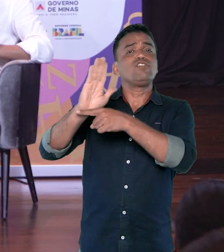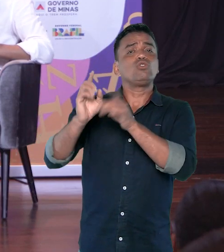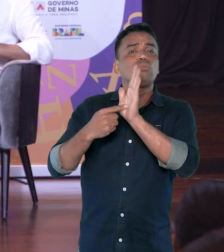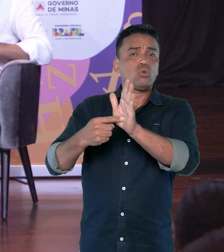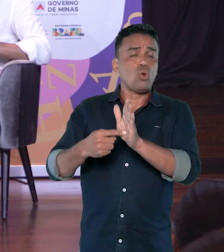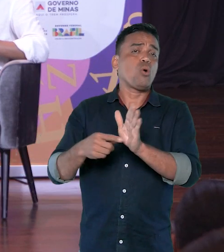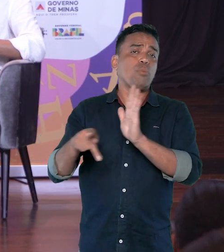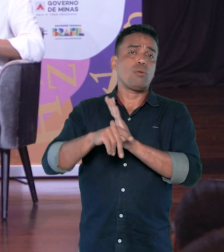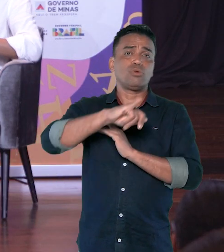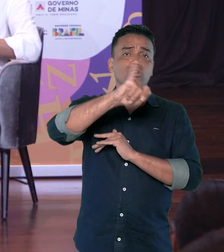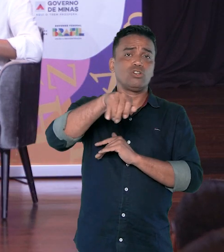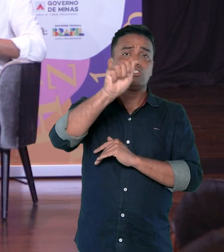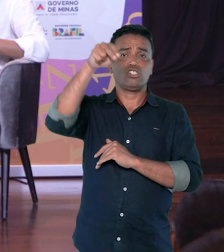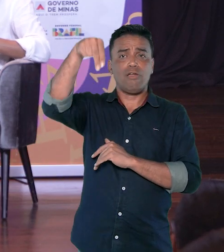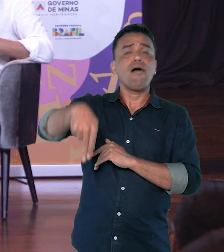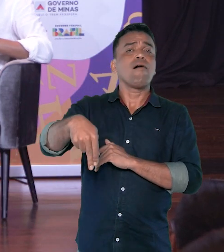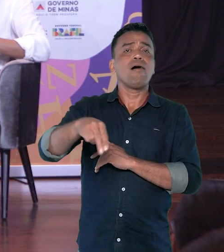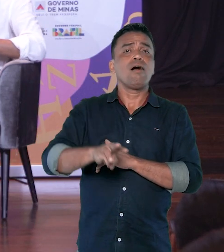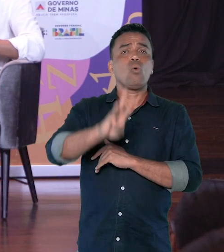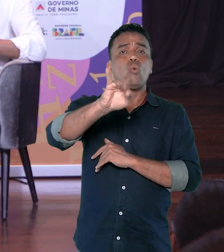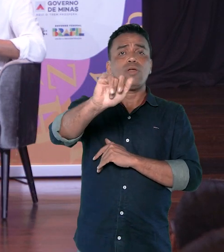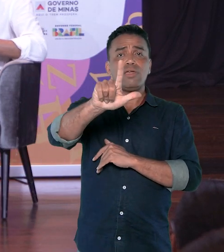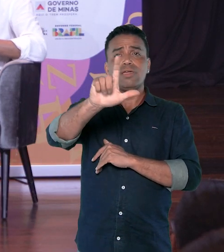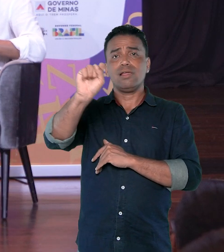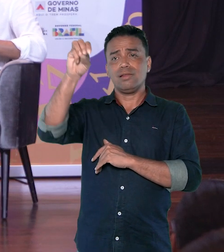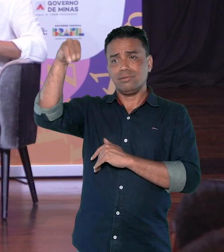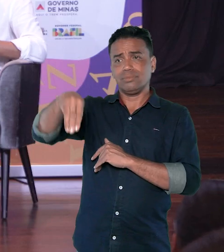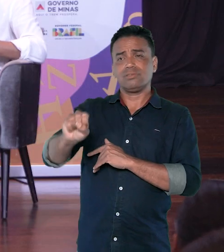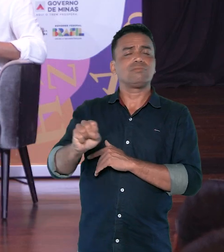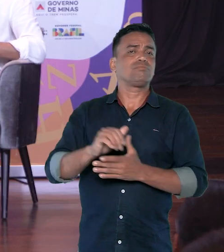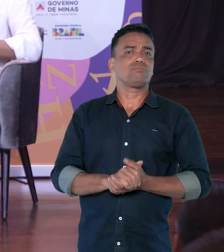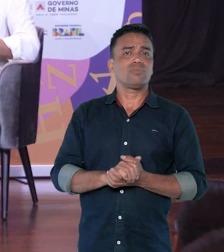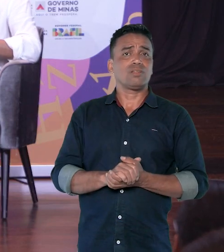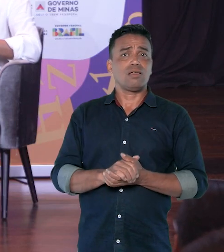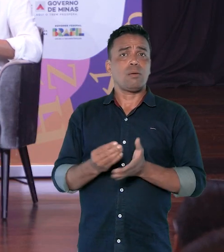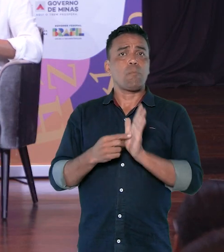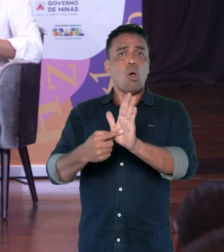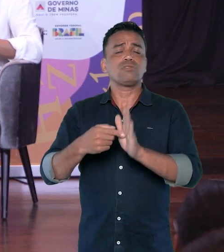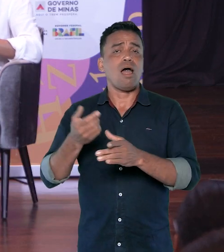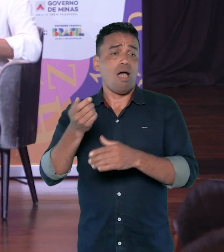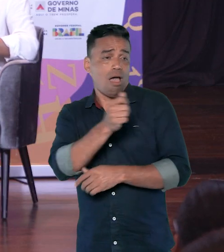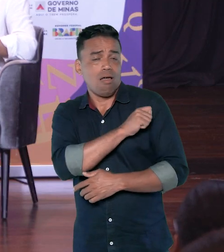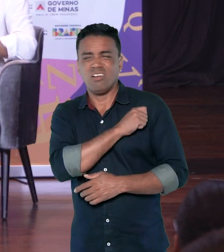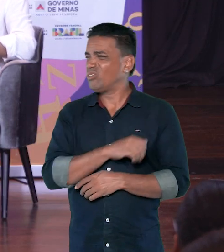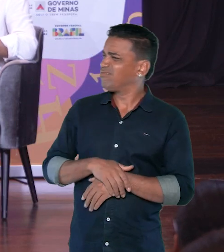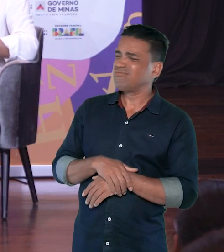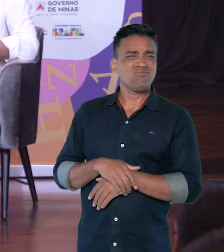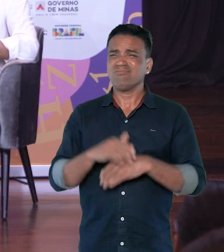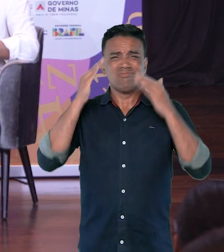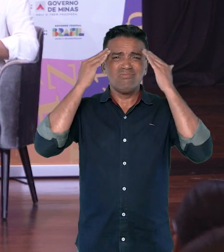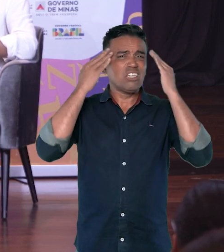Willis, né, para os estudantes? Aí começou a falar um monte de coisa e eu não estava entendendo muito bem o que estava acontecendo e